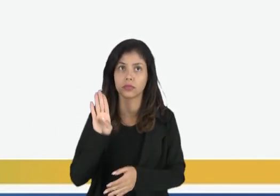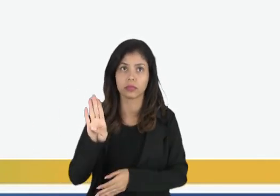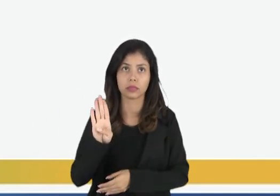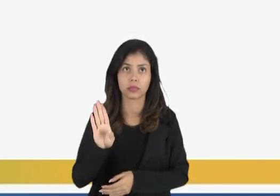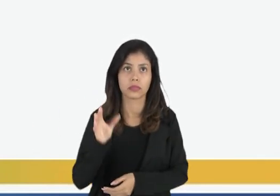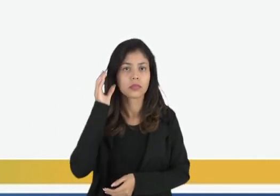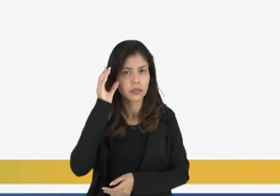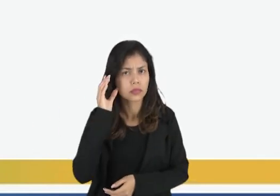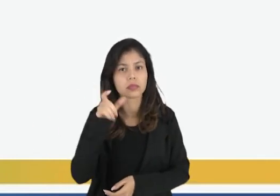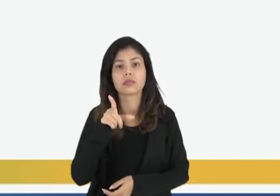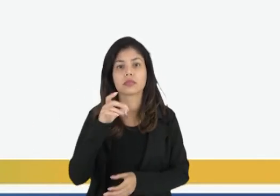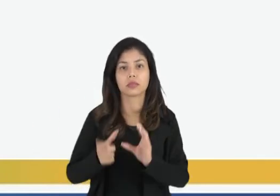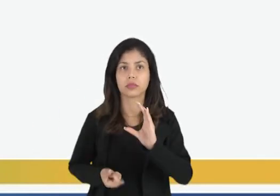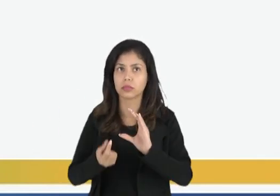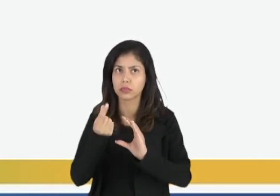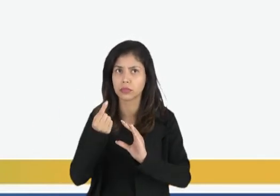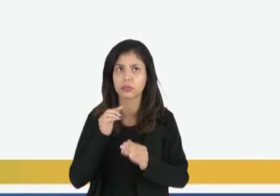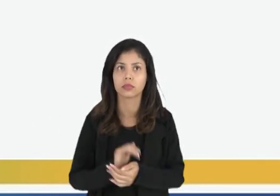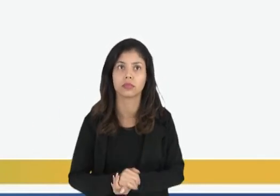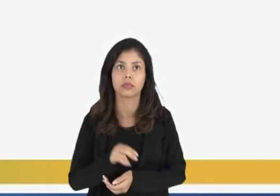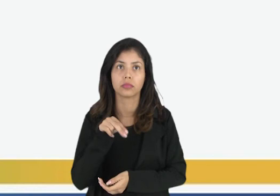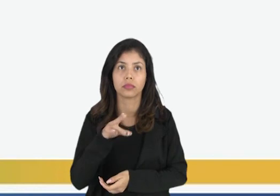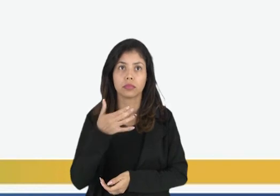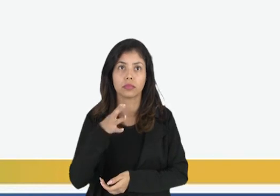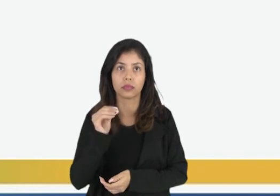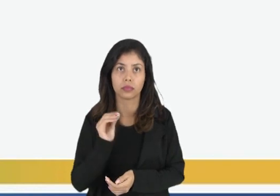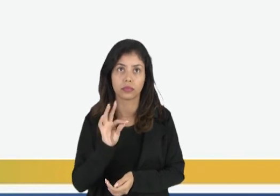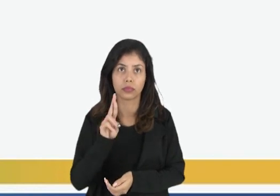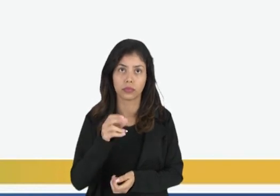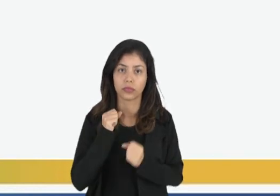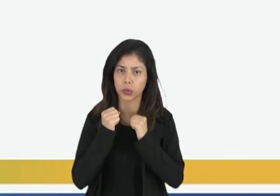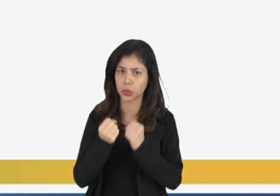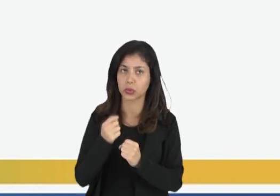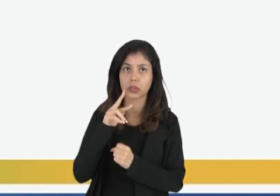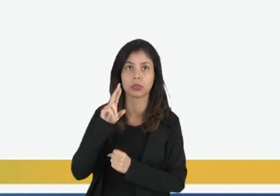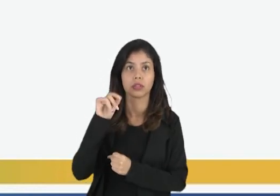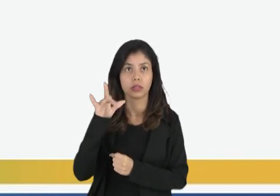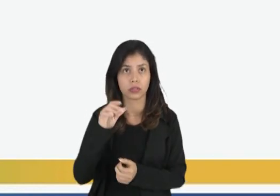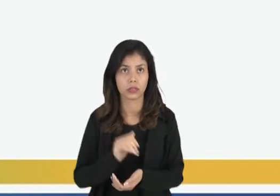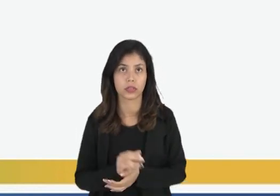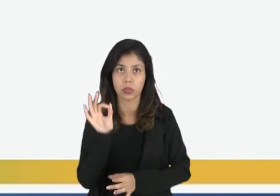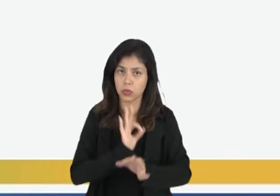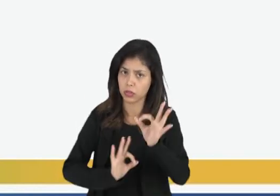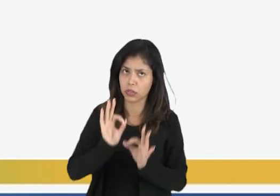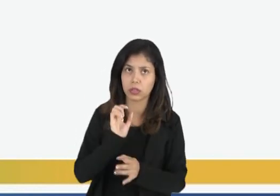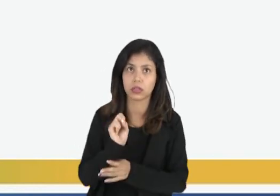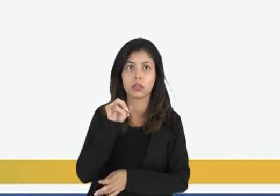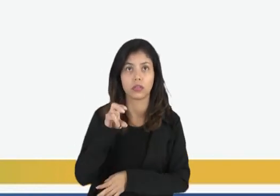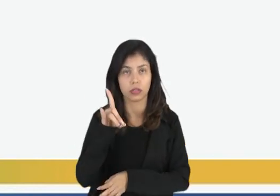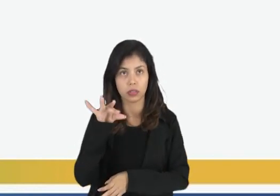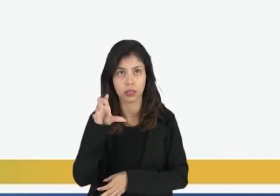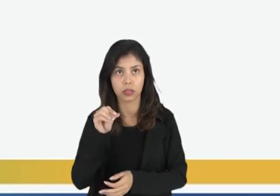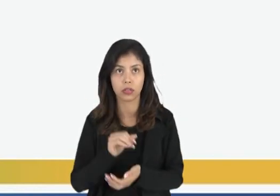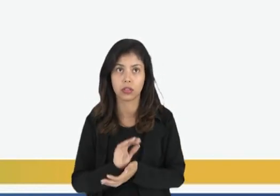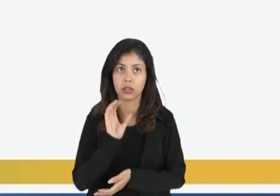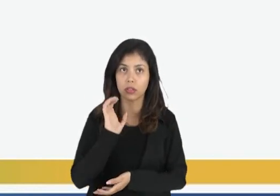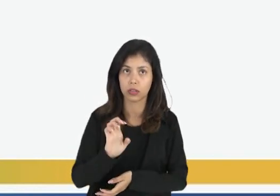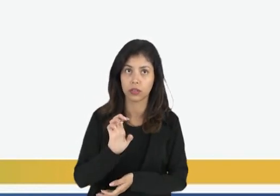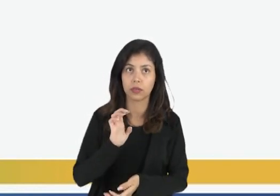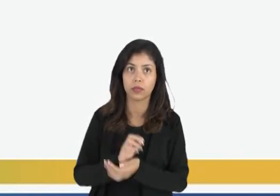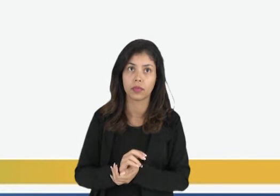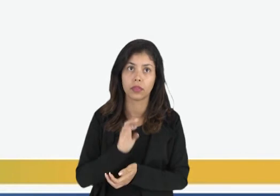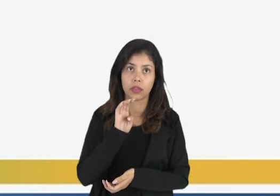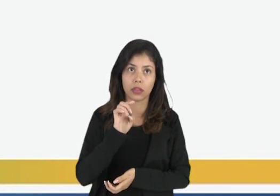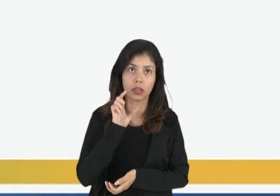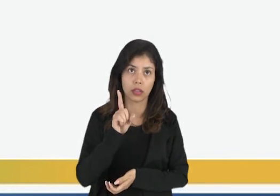B, concentração do capital. Letra C, noção de sustentabilidade. Letra D, organização dos sindicatos. E letra